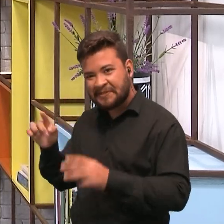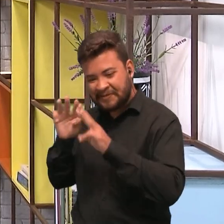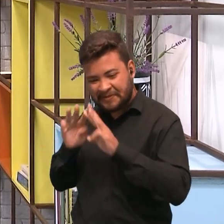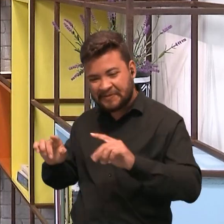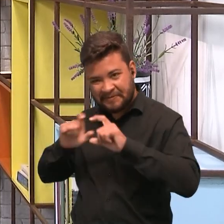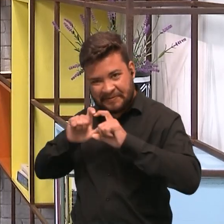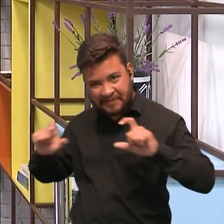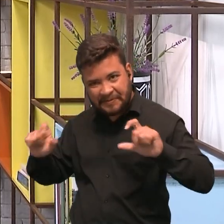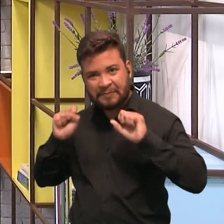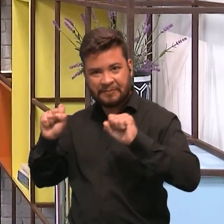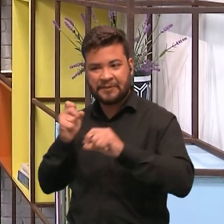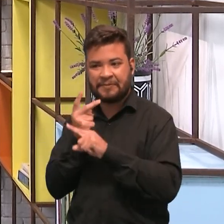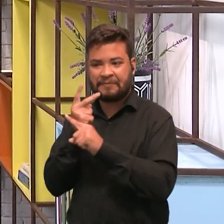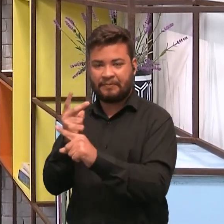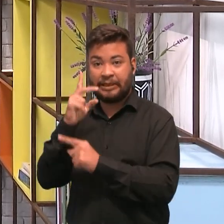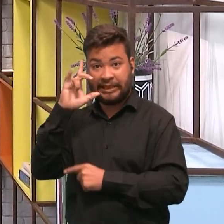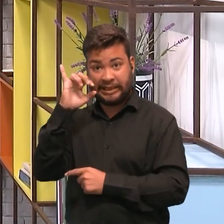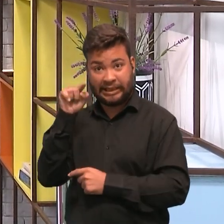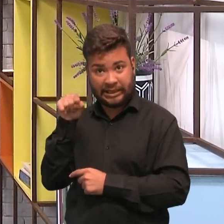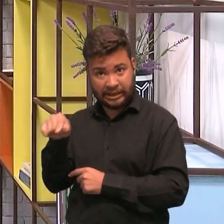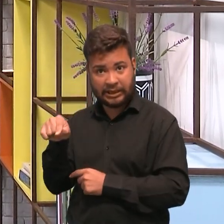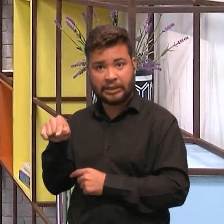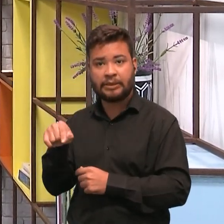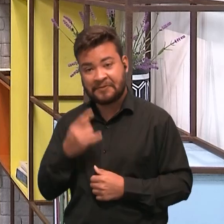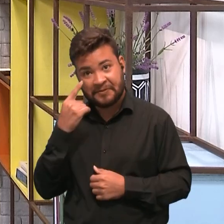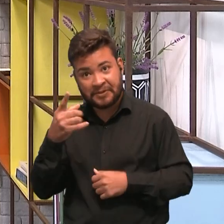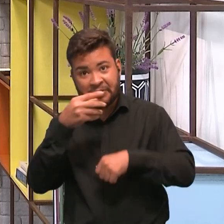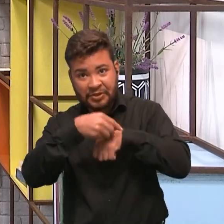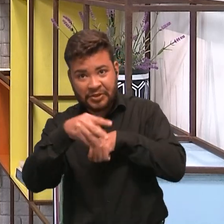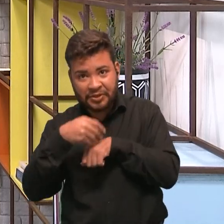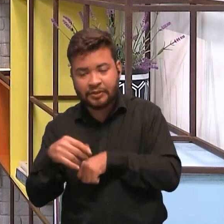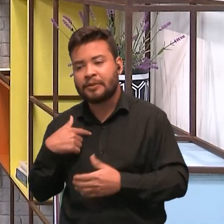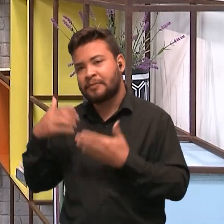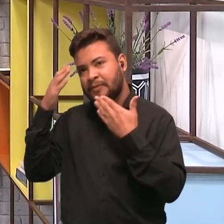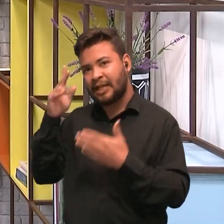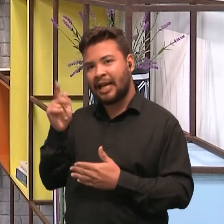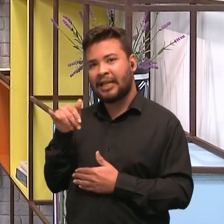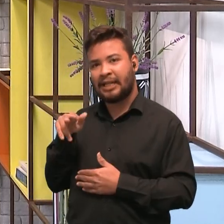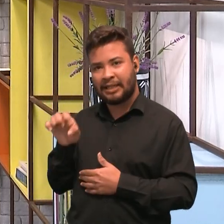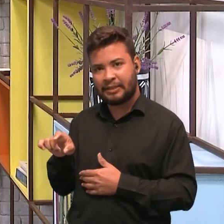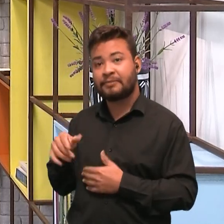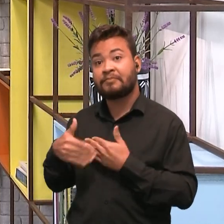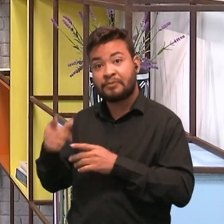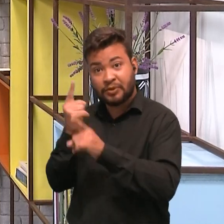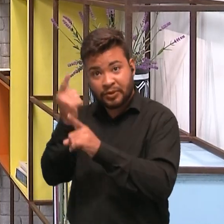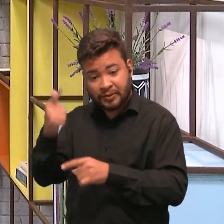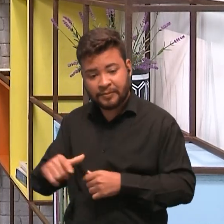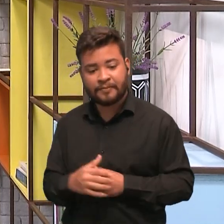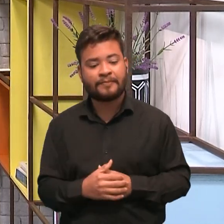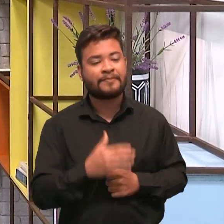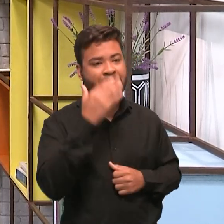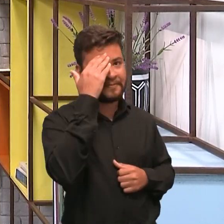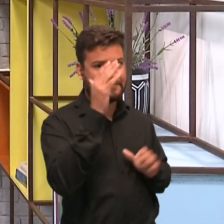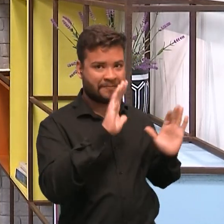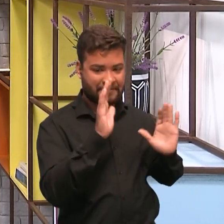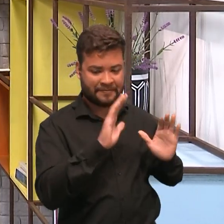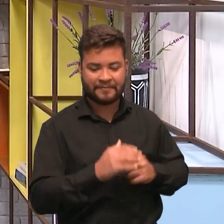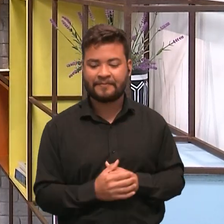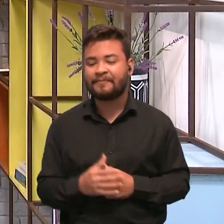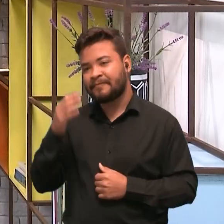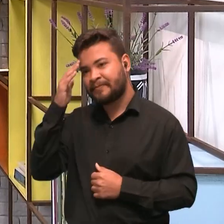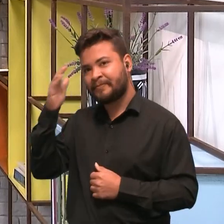sociedade como um todo. E aí a gente trabalhou essa perspectiva de que a musealização, o museu tem que ser cada vez